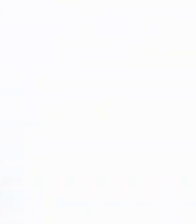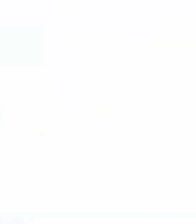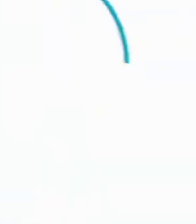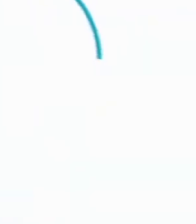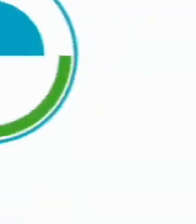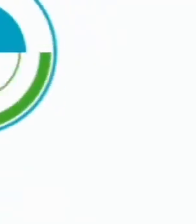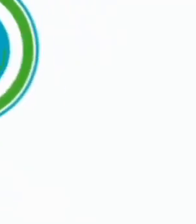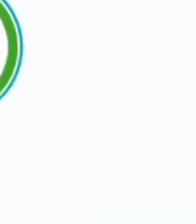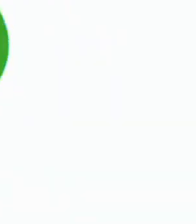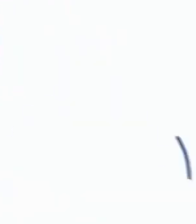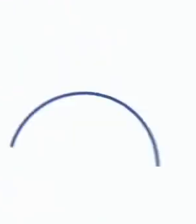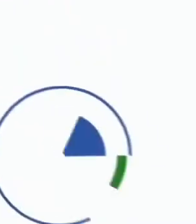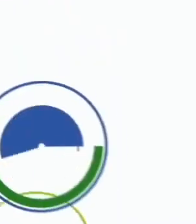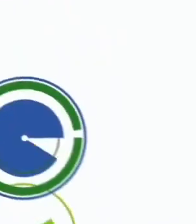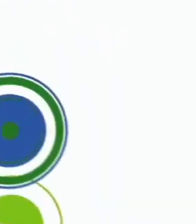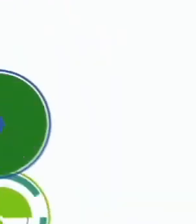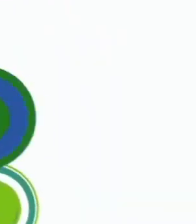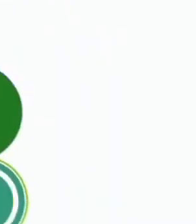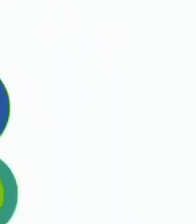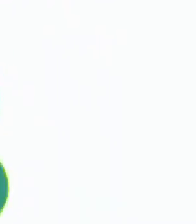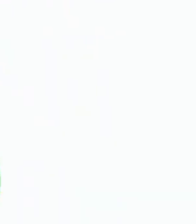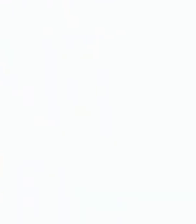E aí